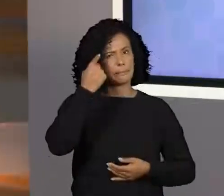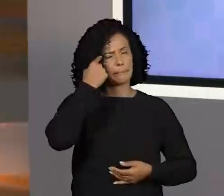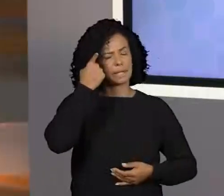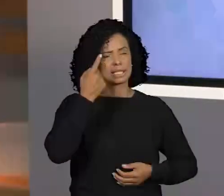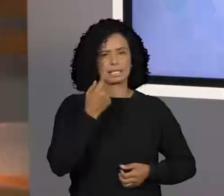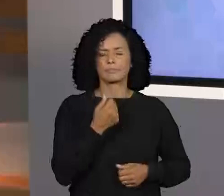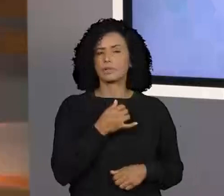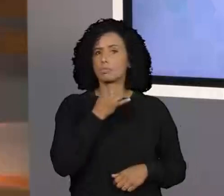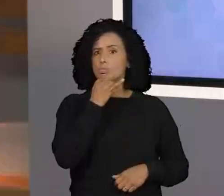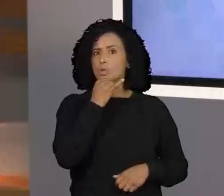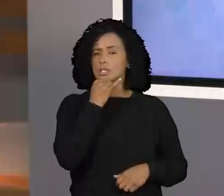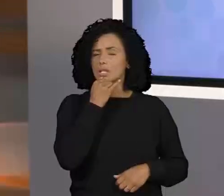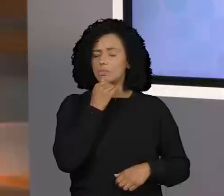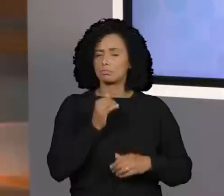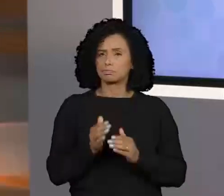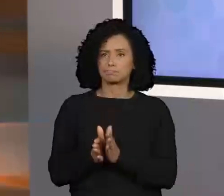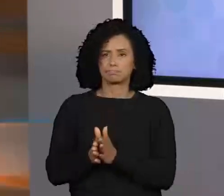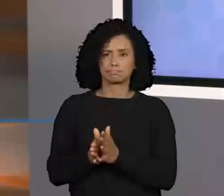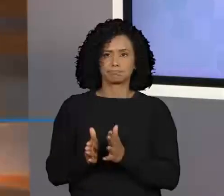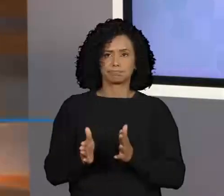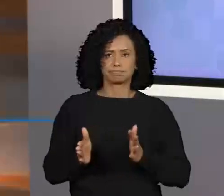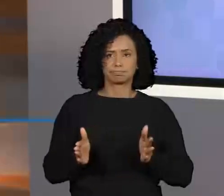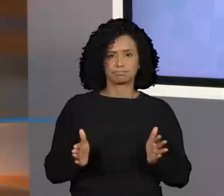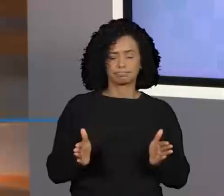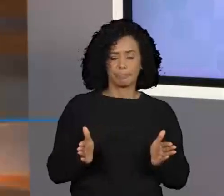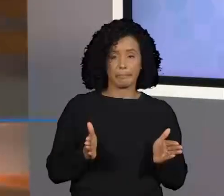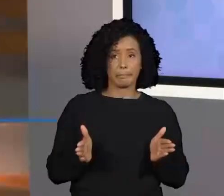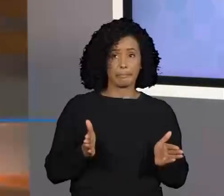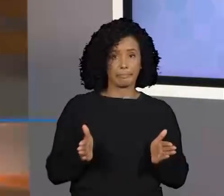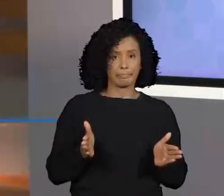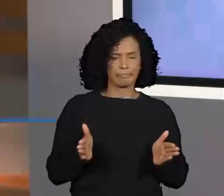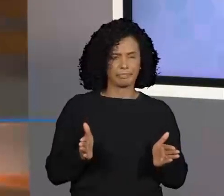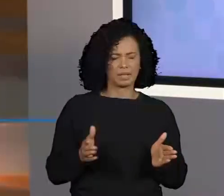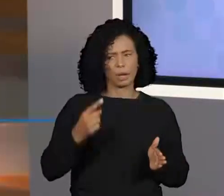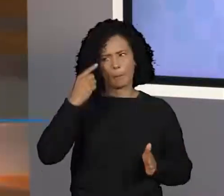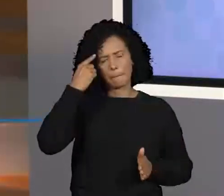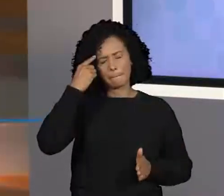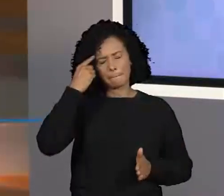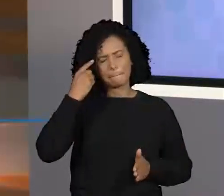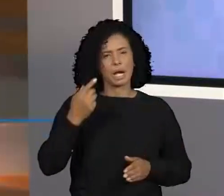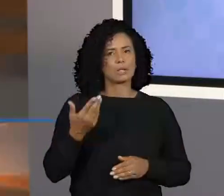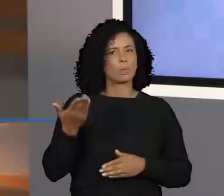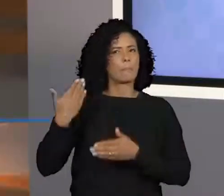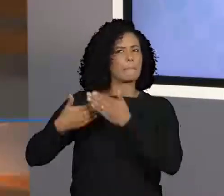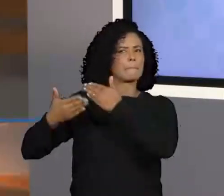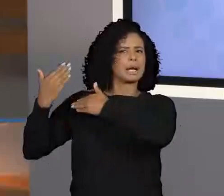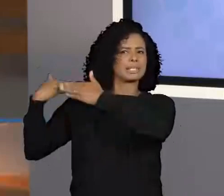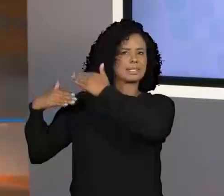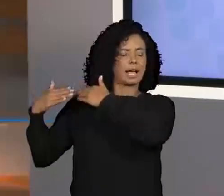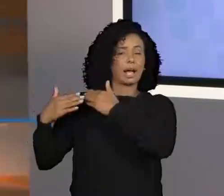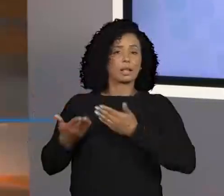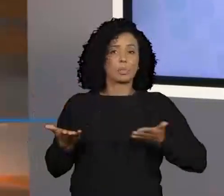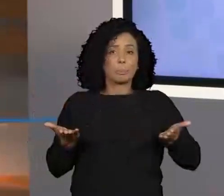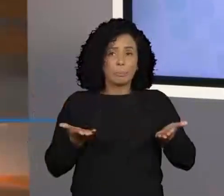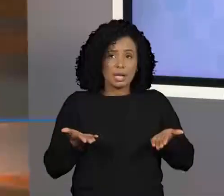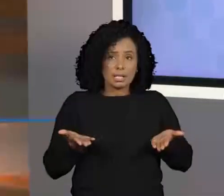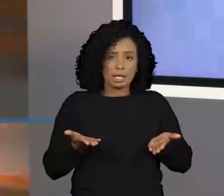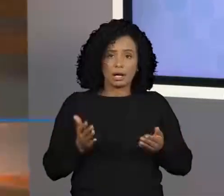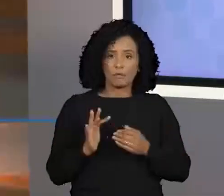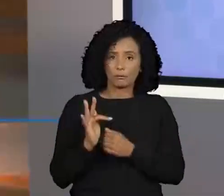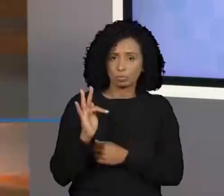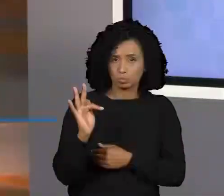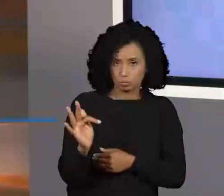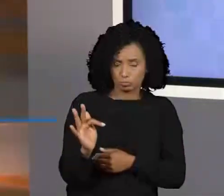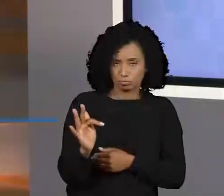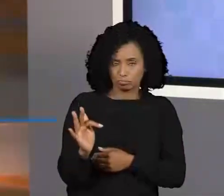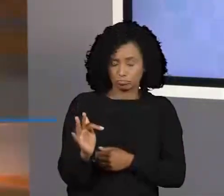em tempo, eu sempre penso no passado, no presente e no futuro, certo? Então, muito bem.